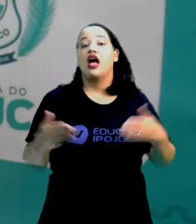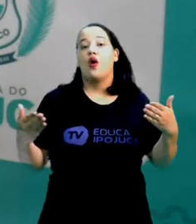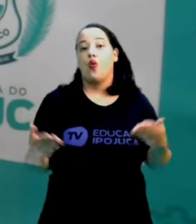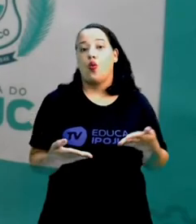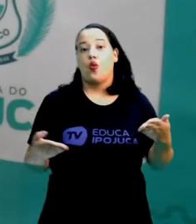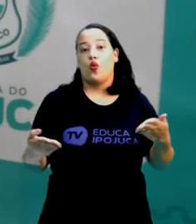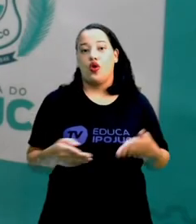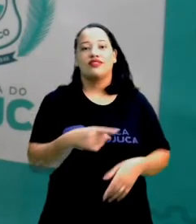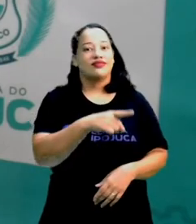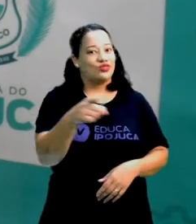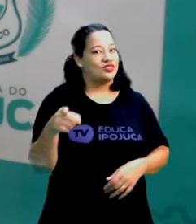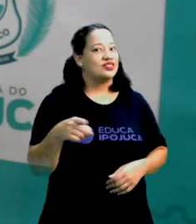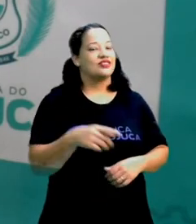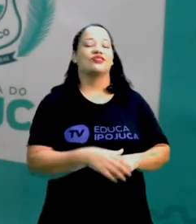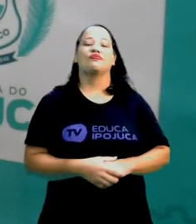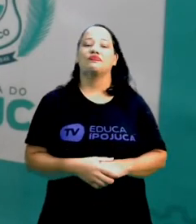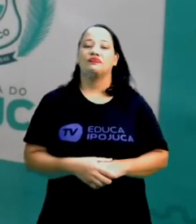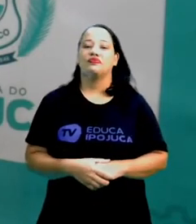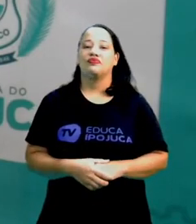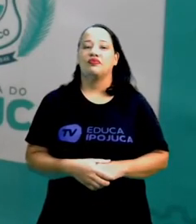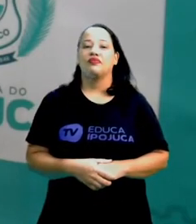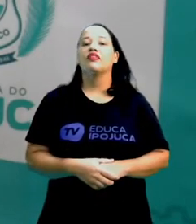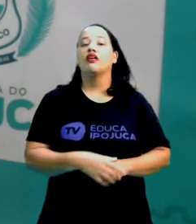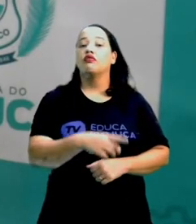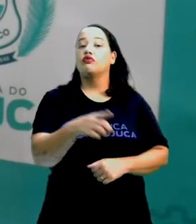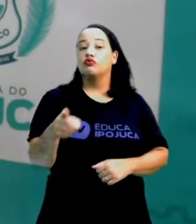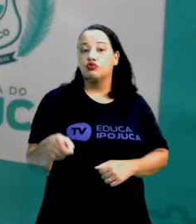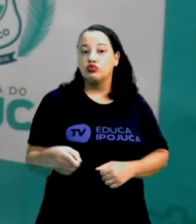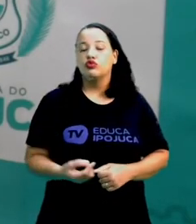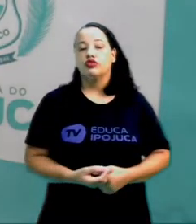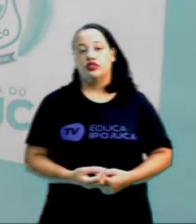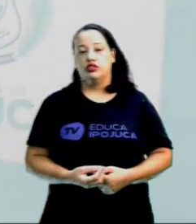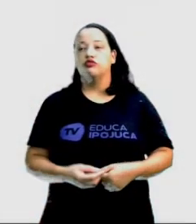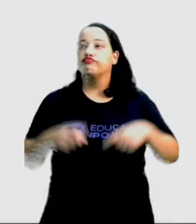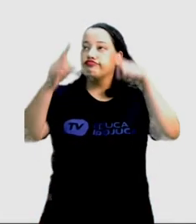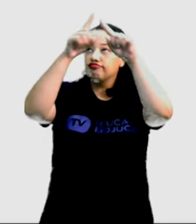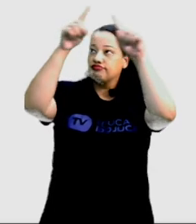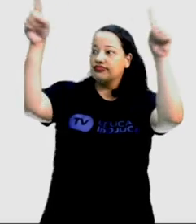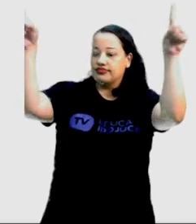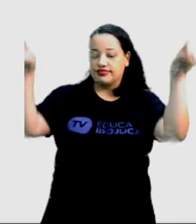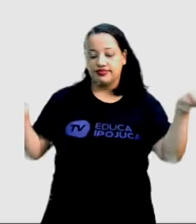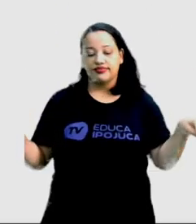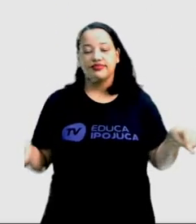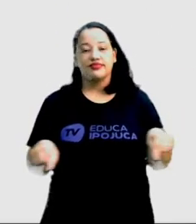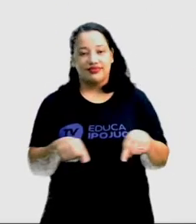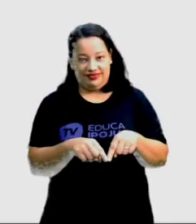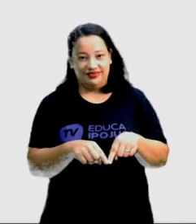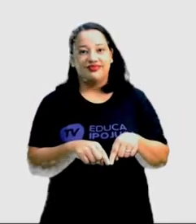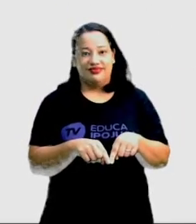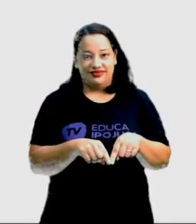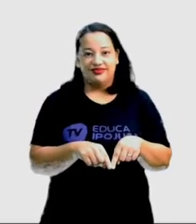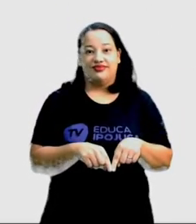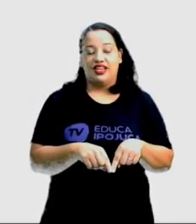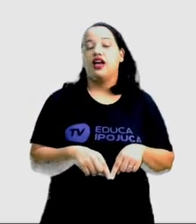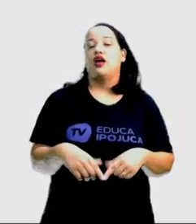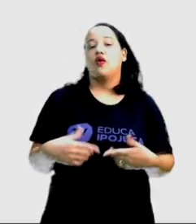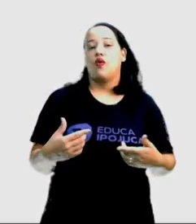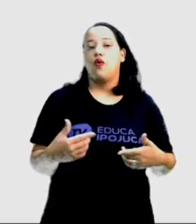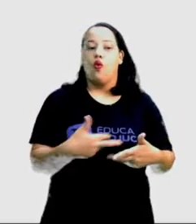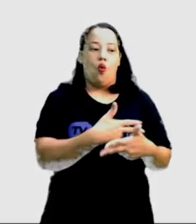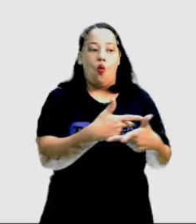Agora é com vocês. Vocês vão criar um painel, certo? Com atividades que são comuns de